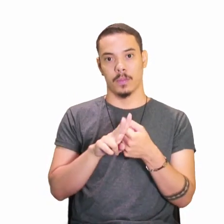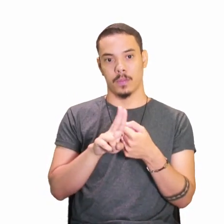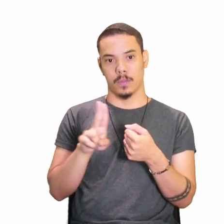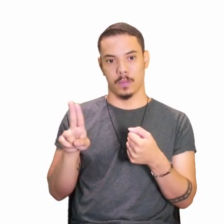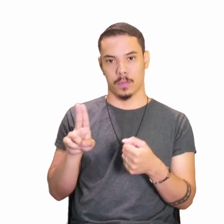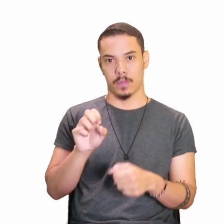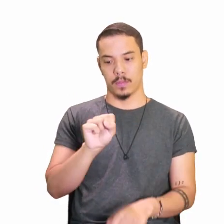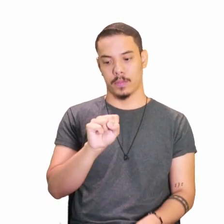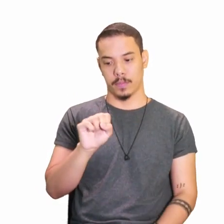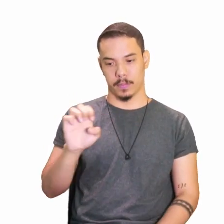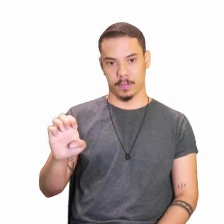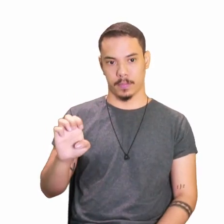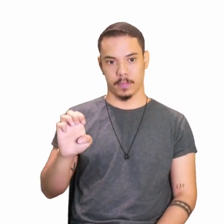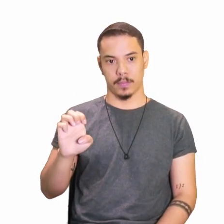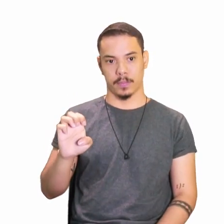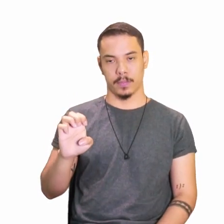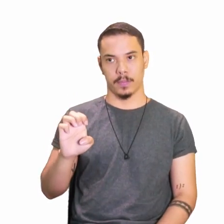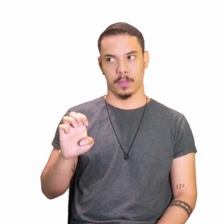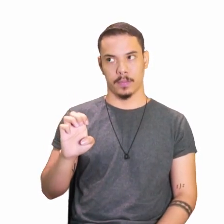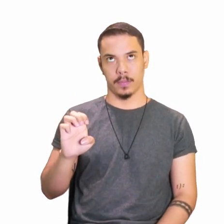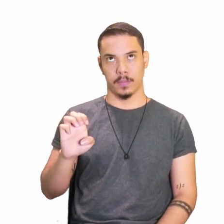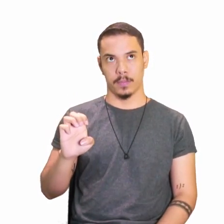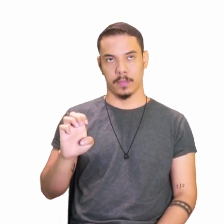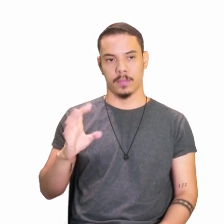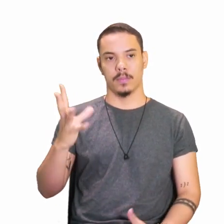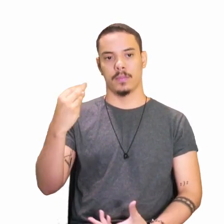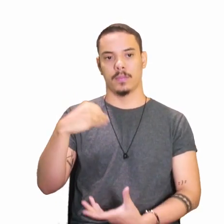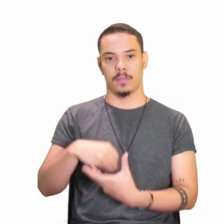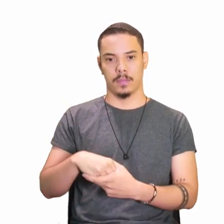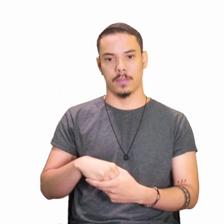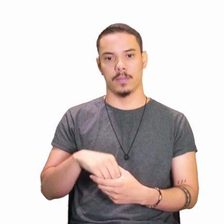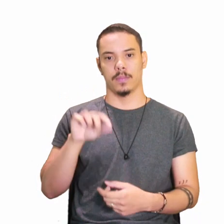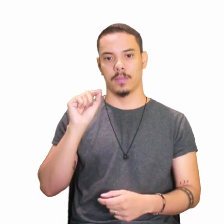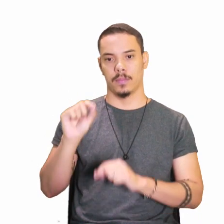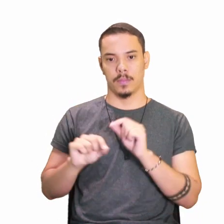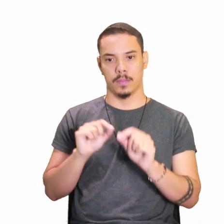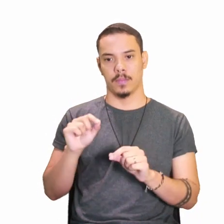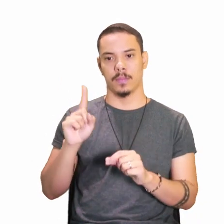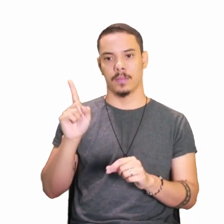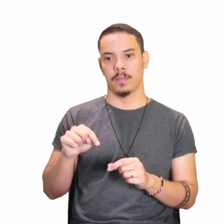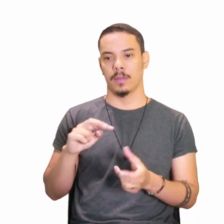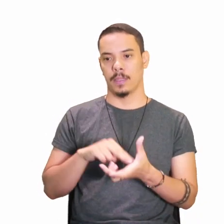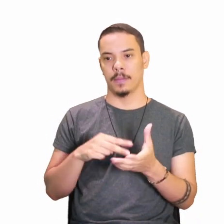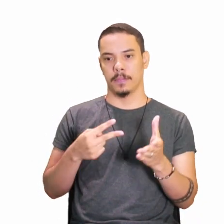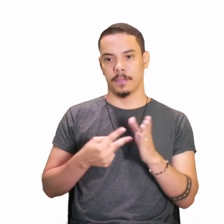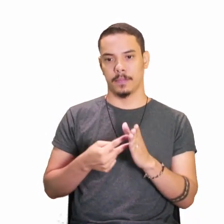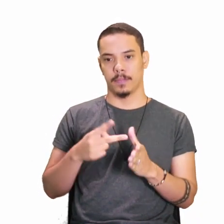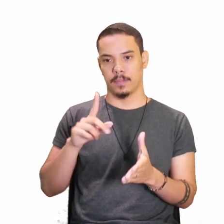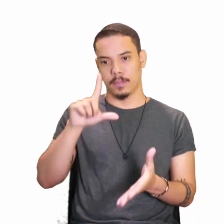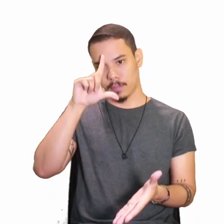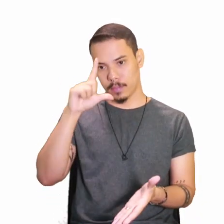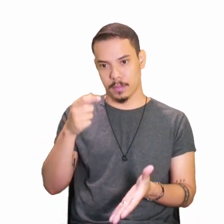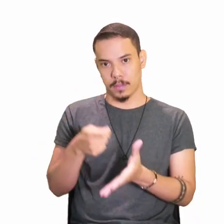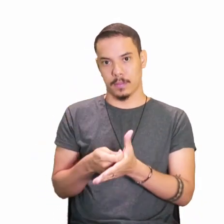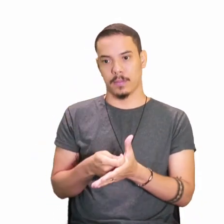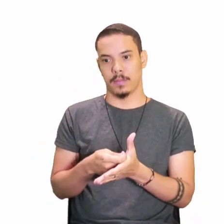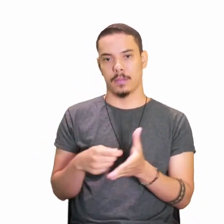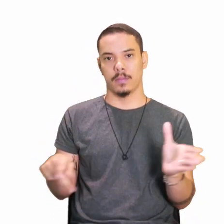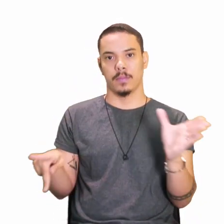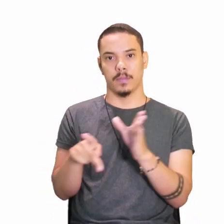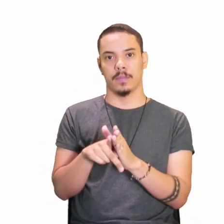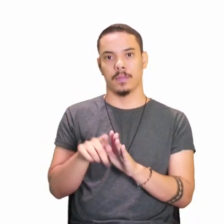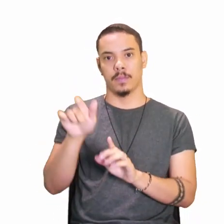ser nesta expressão é índice de indeterminador do sujeito